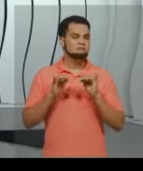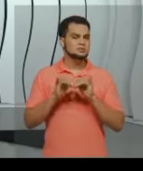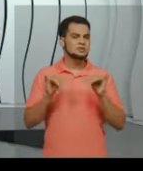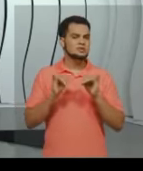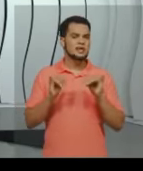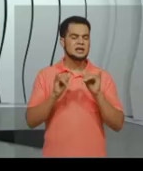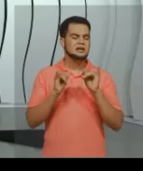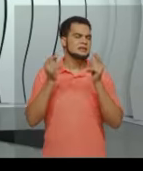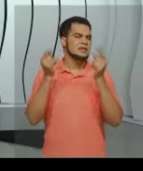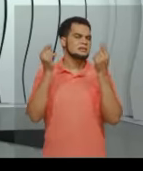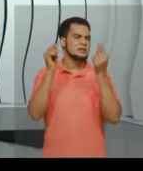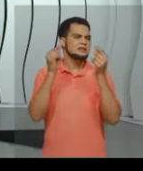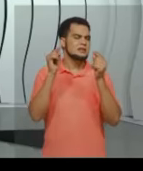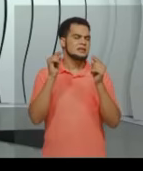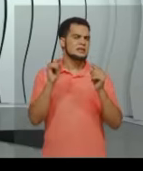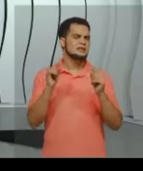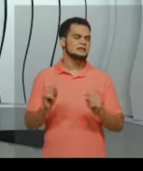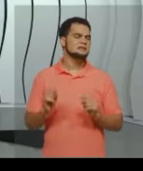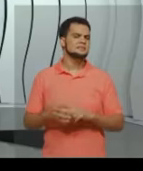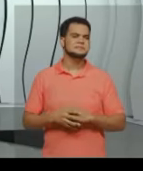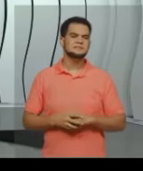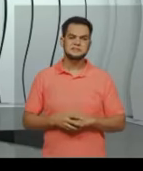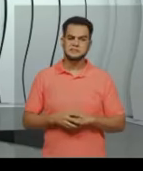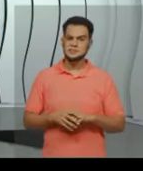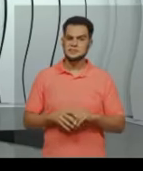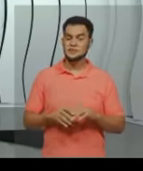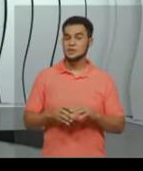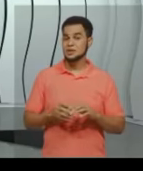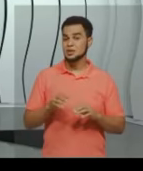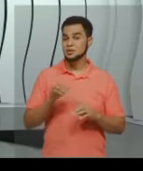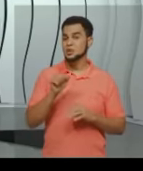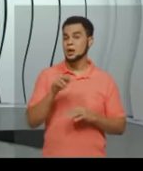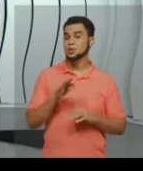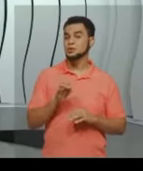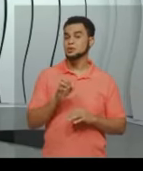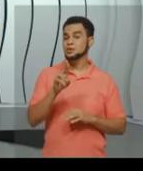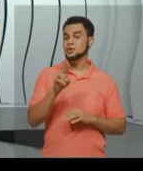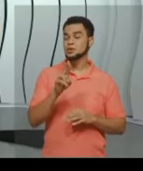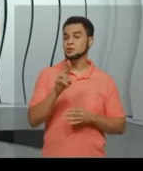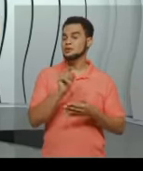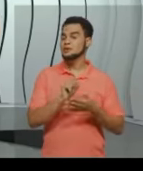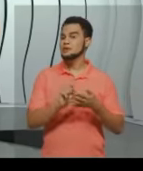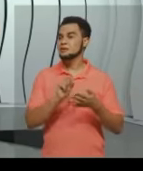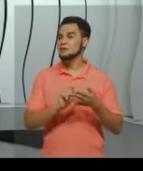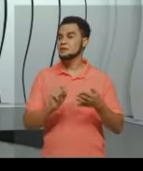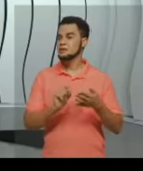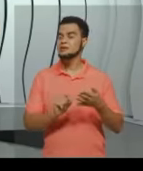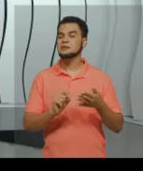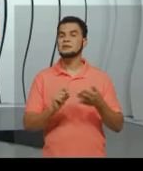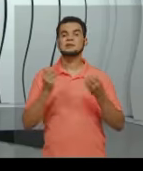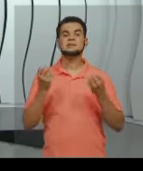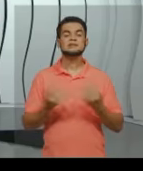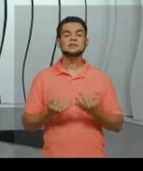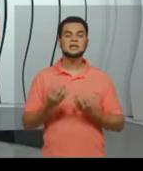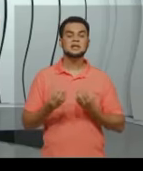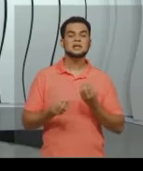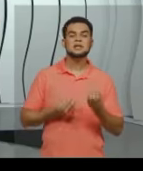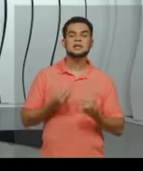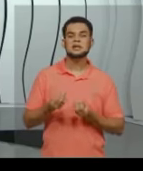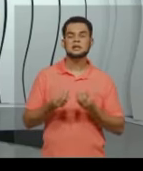dizeres desse poema. Outros dizeres do autor que tem, que a gente vai analisar aqui os outros